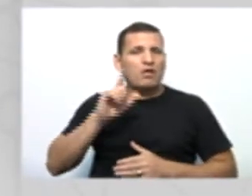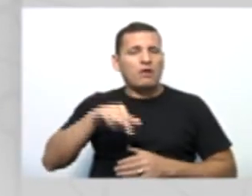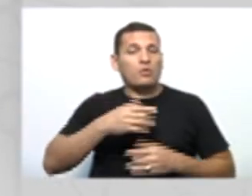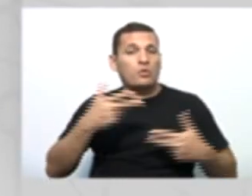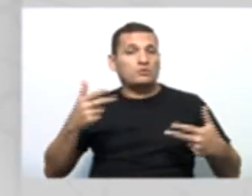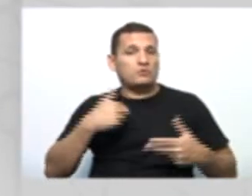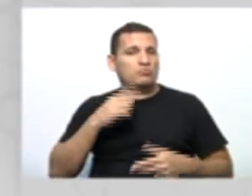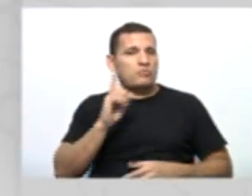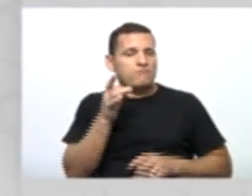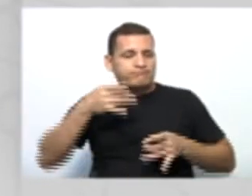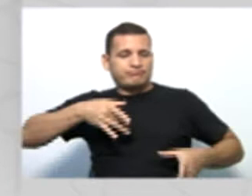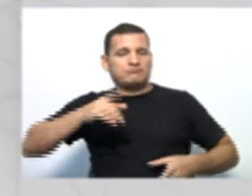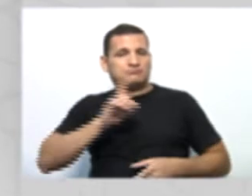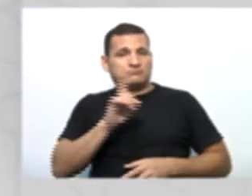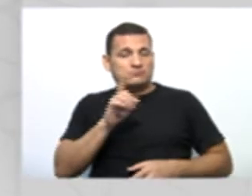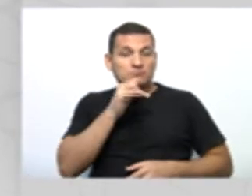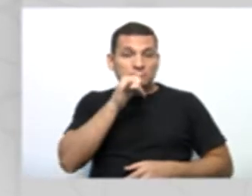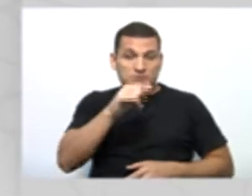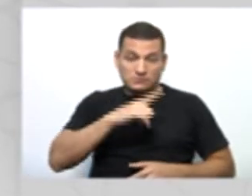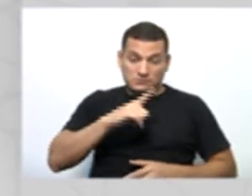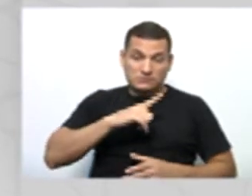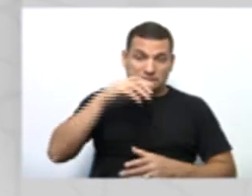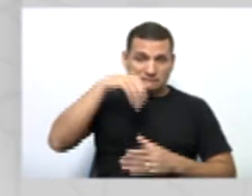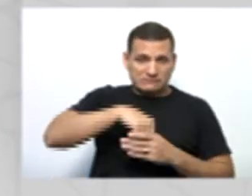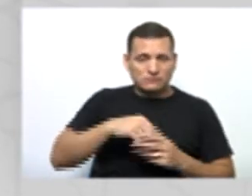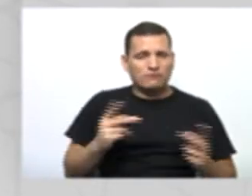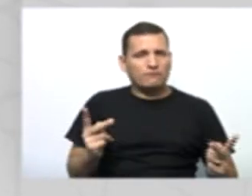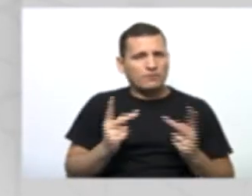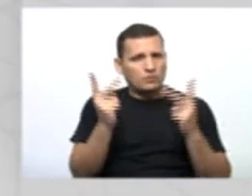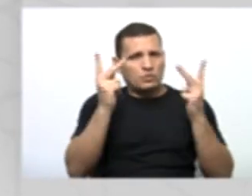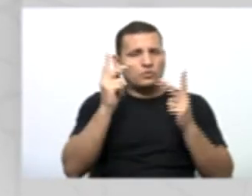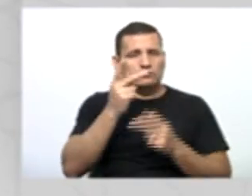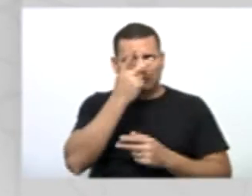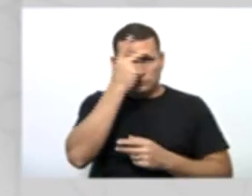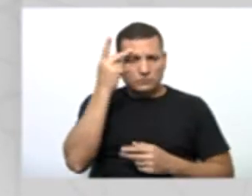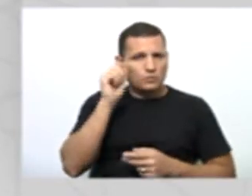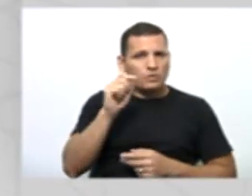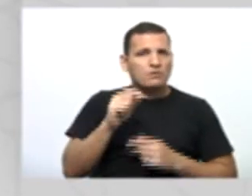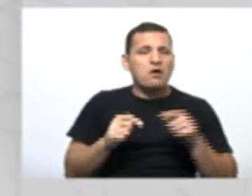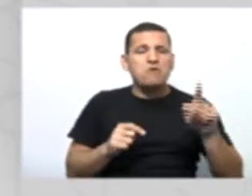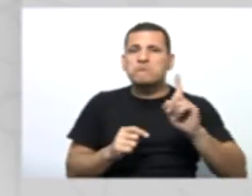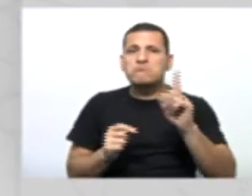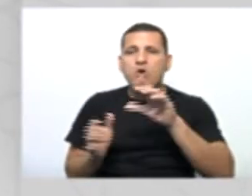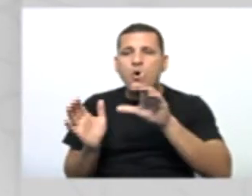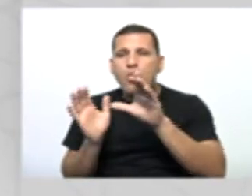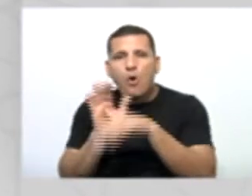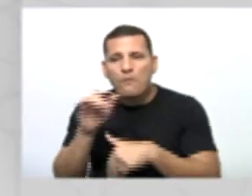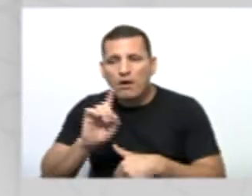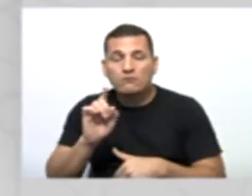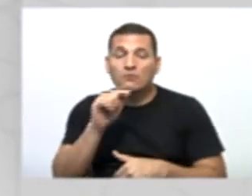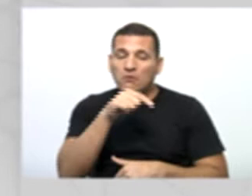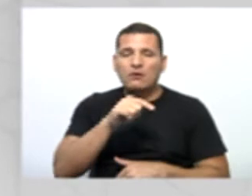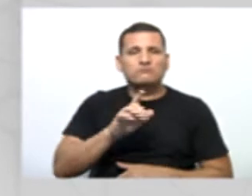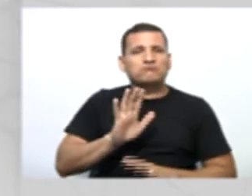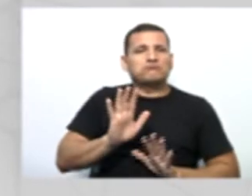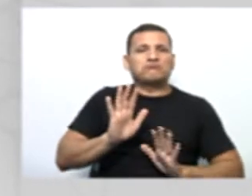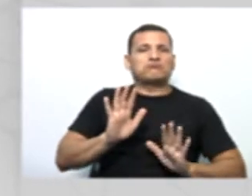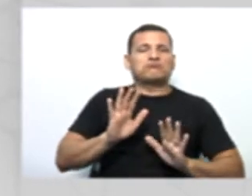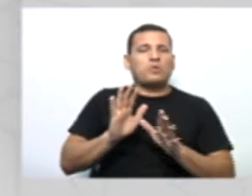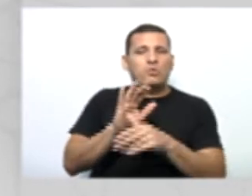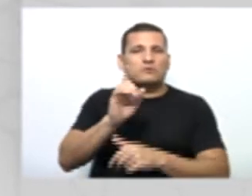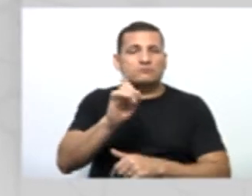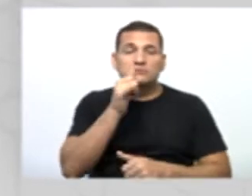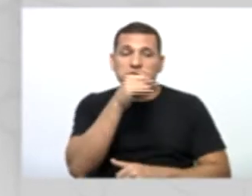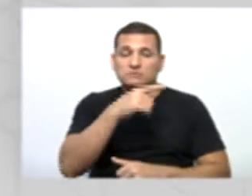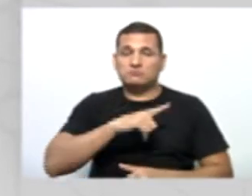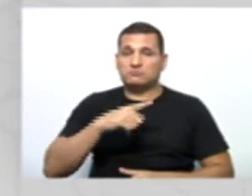mão. Né? Se faz parte de um valor, né, de uma pessoa não furtar, né, evidentemente que ela não vai furtar, seja